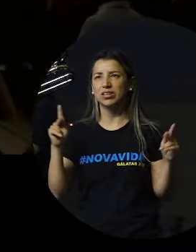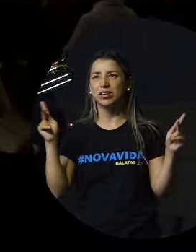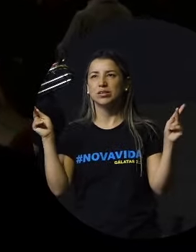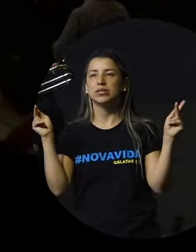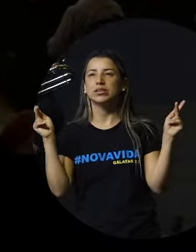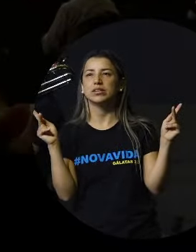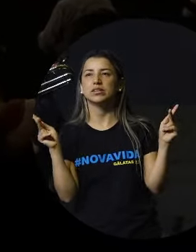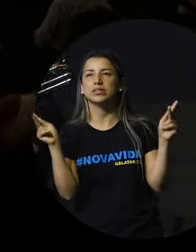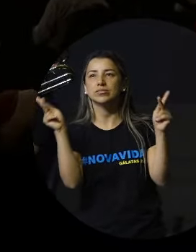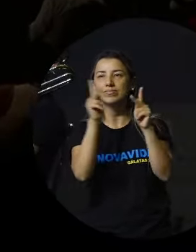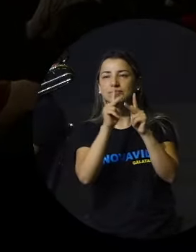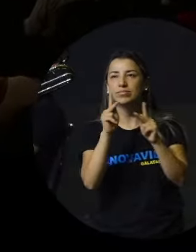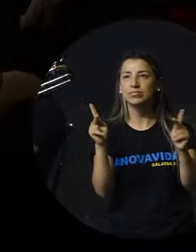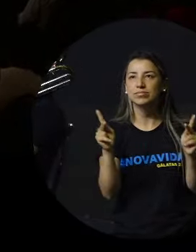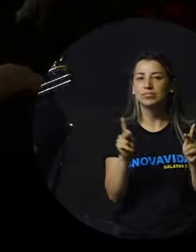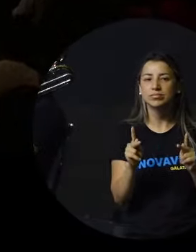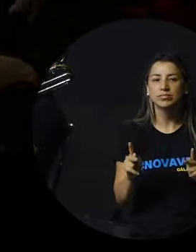Senhor,